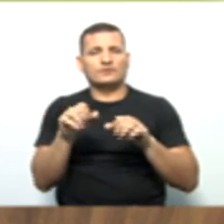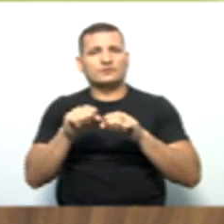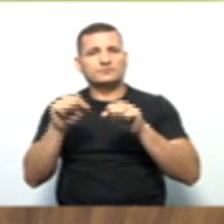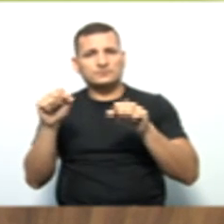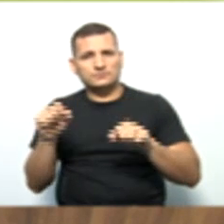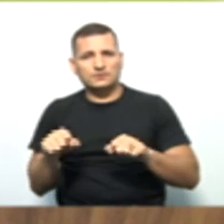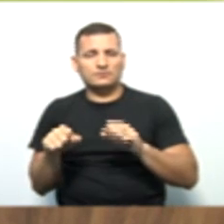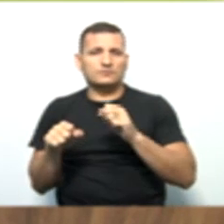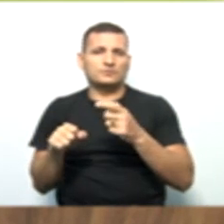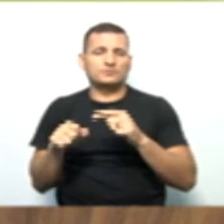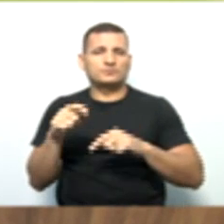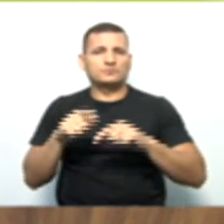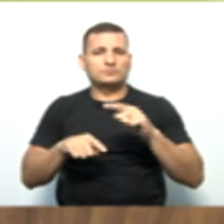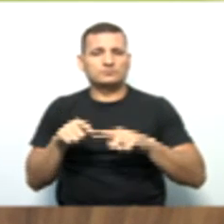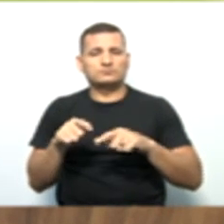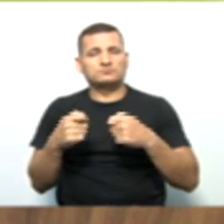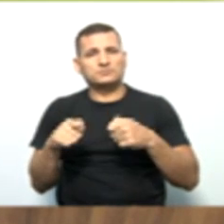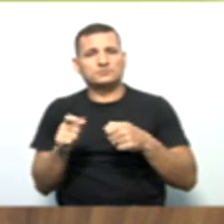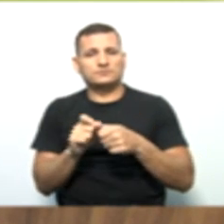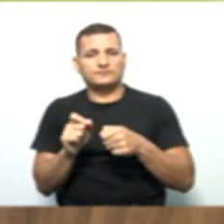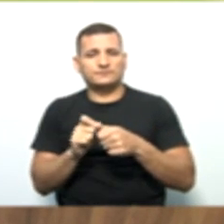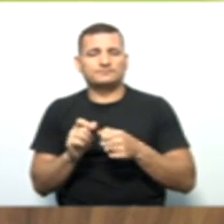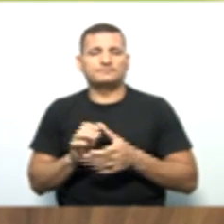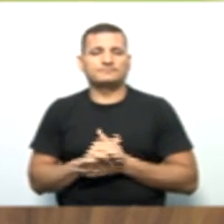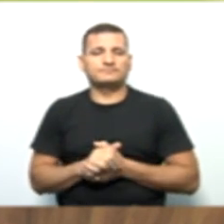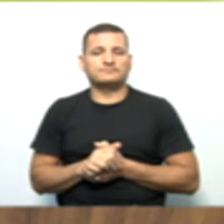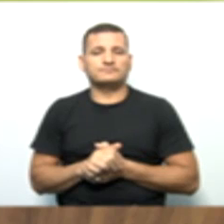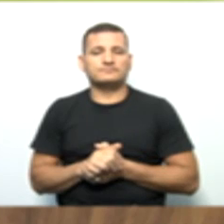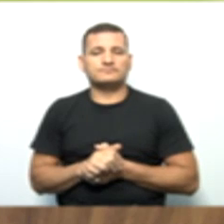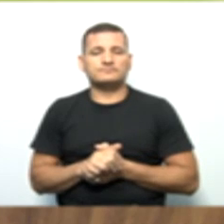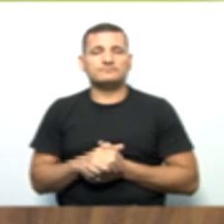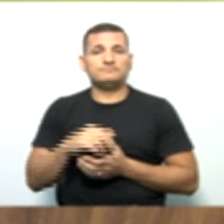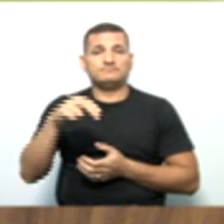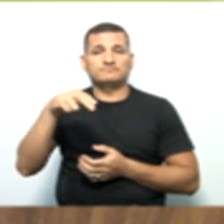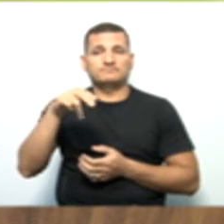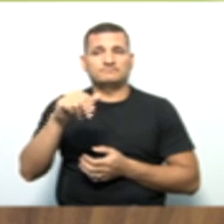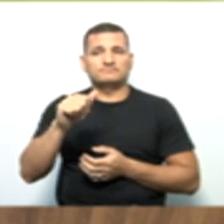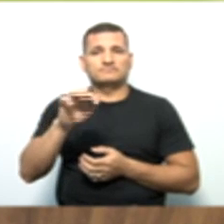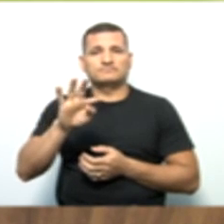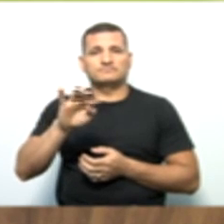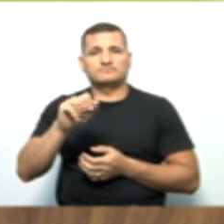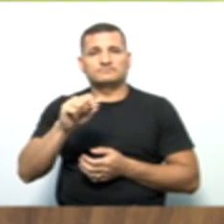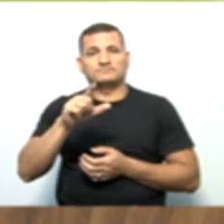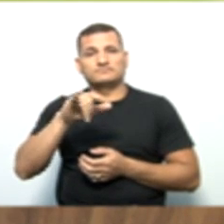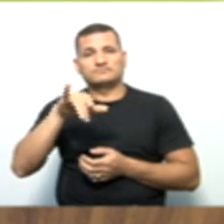deve ser construído. Essa foi a resposta da Natália, lá de Presidente Médici.